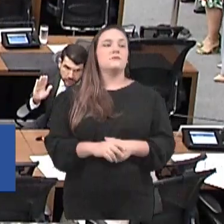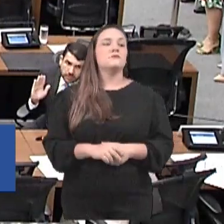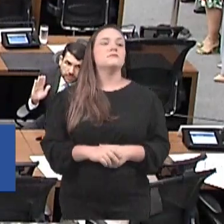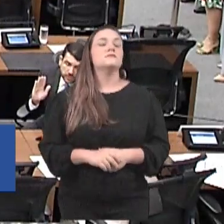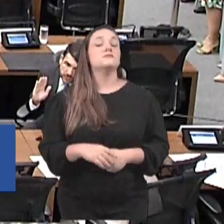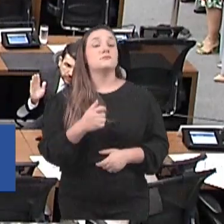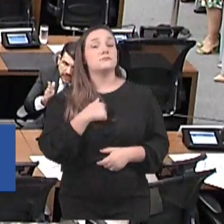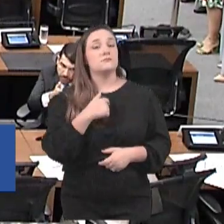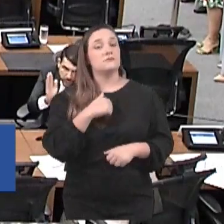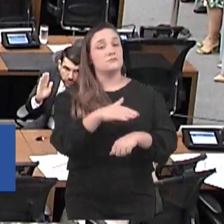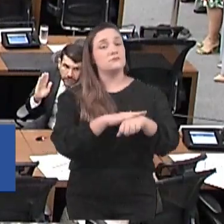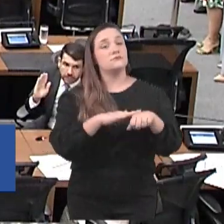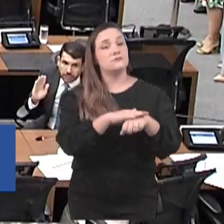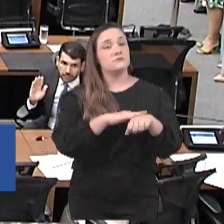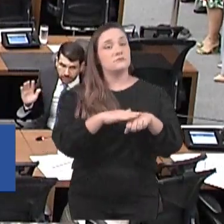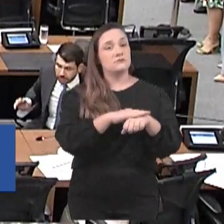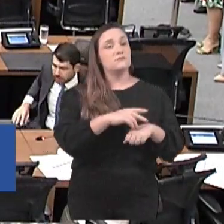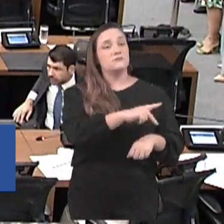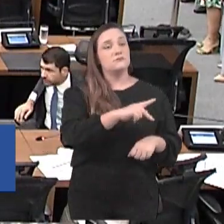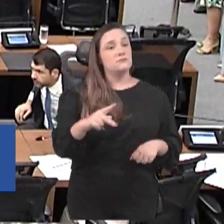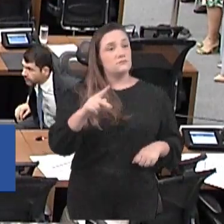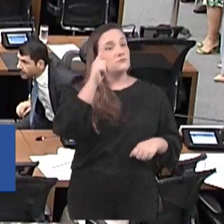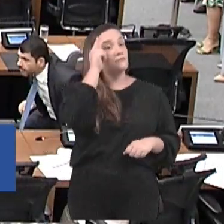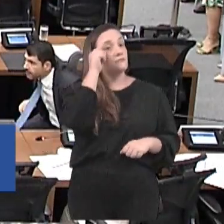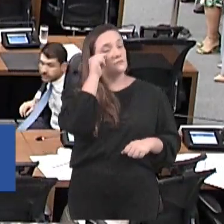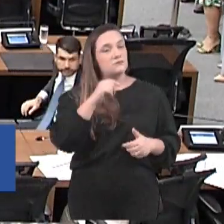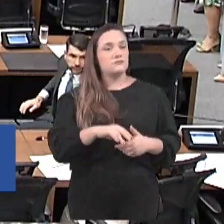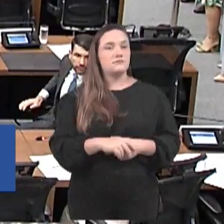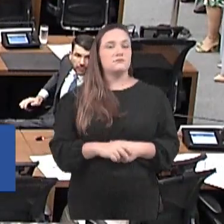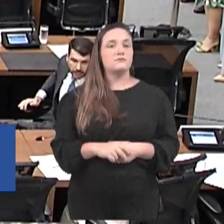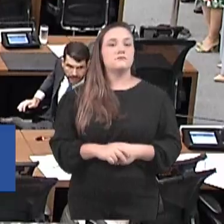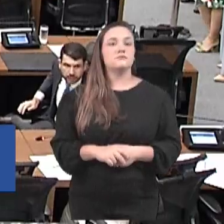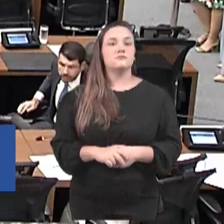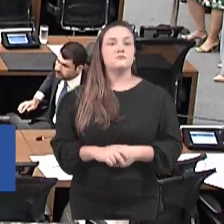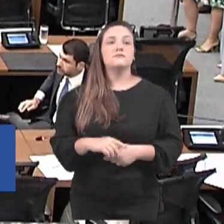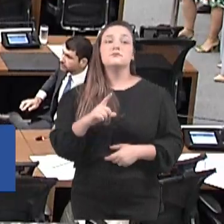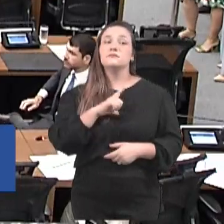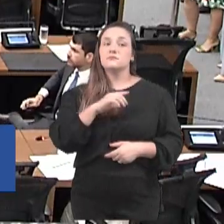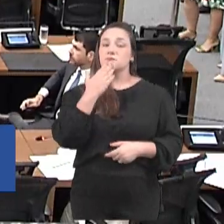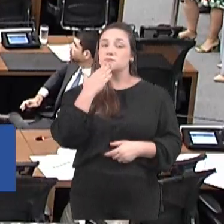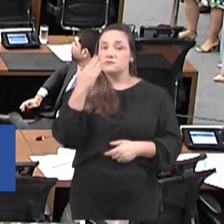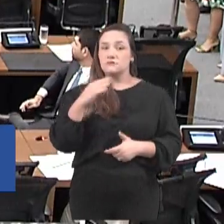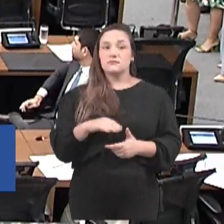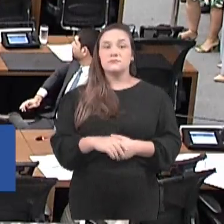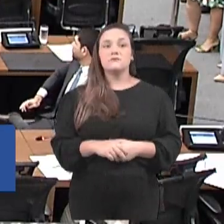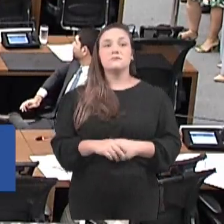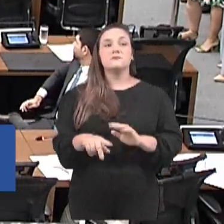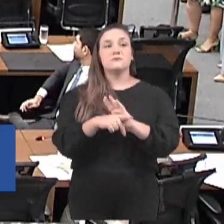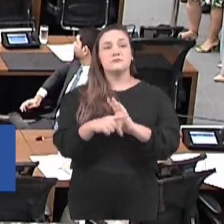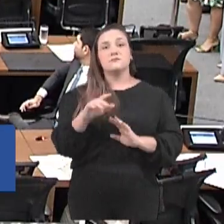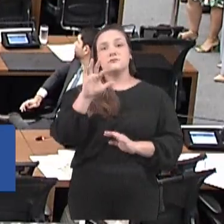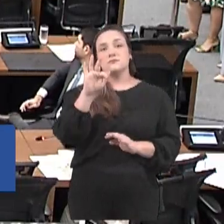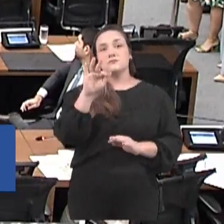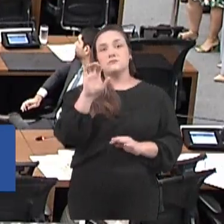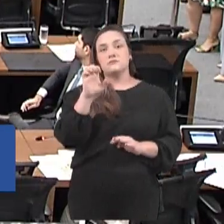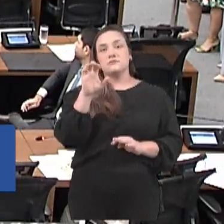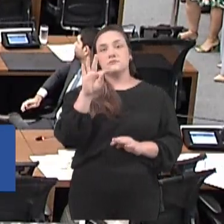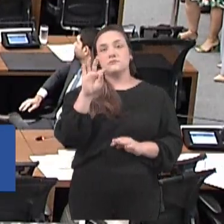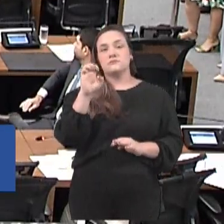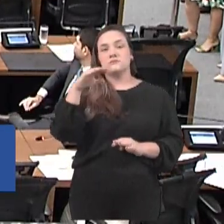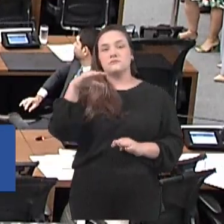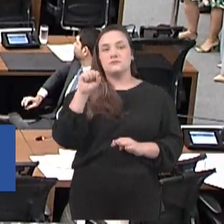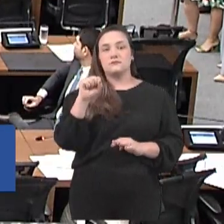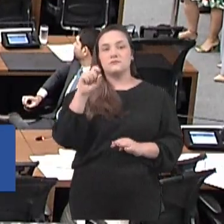agora conversando com o presidente, Gerson Claro, existe uma reivindicação também da FETEMES para que esse